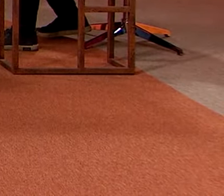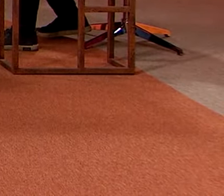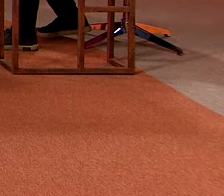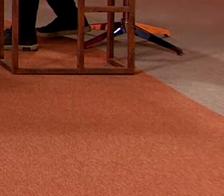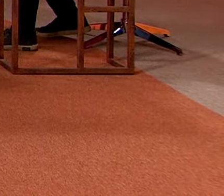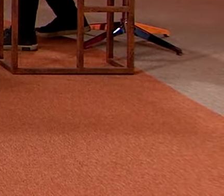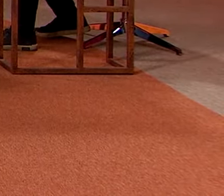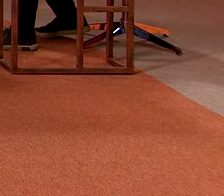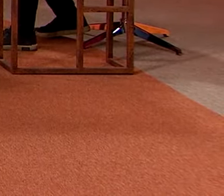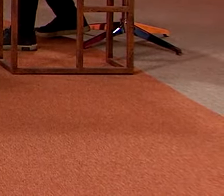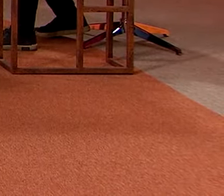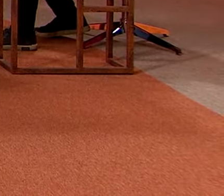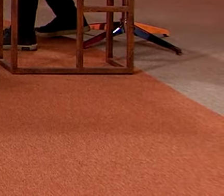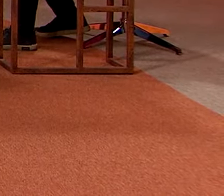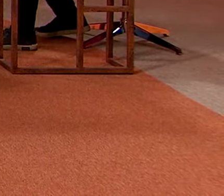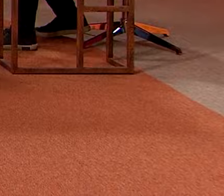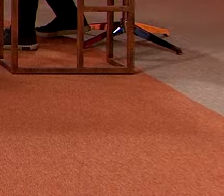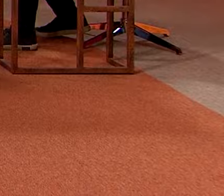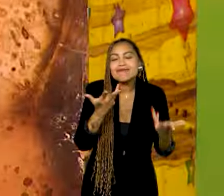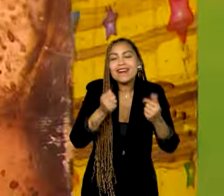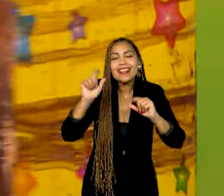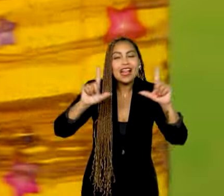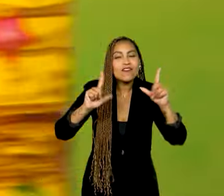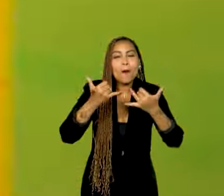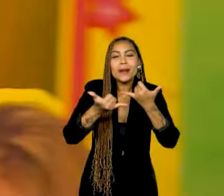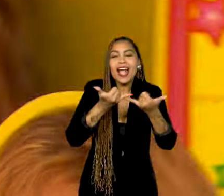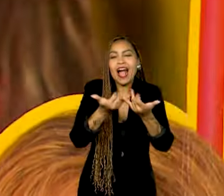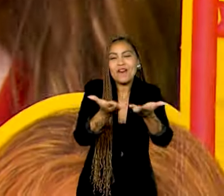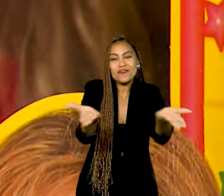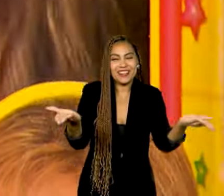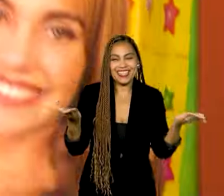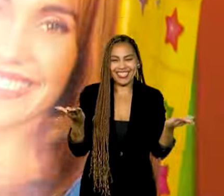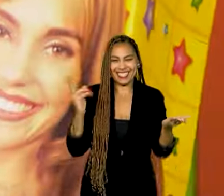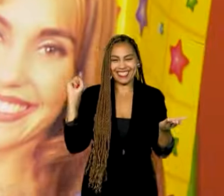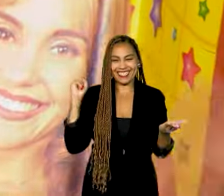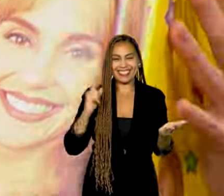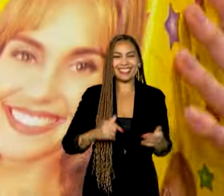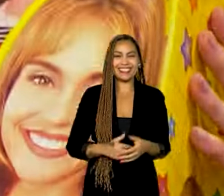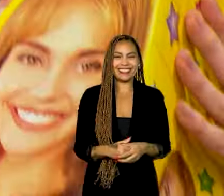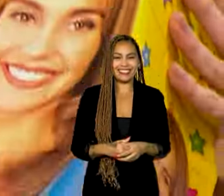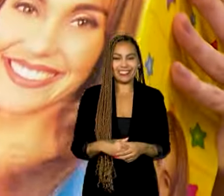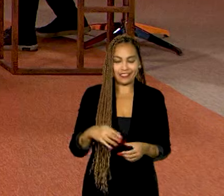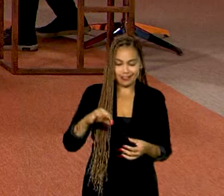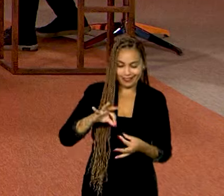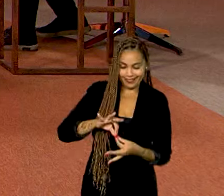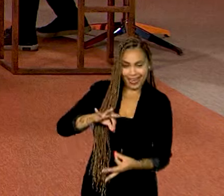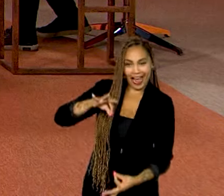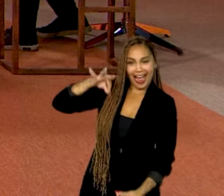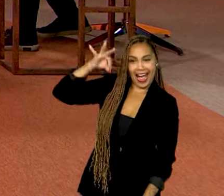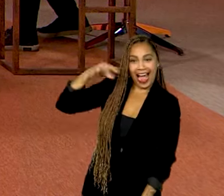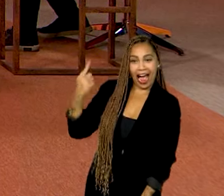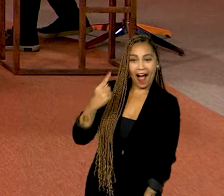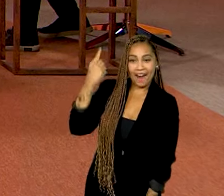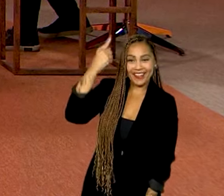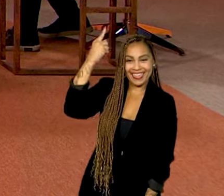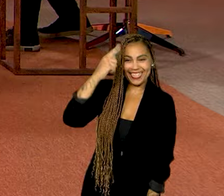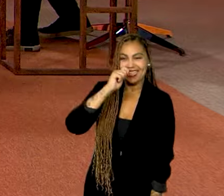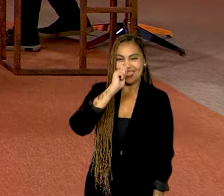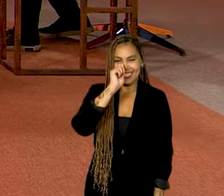ela traz toda a doçura da TV pra brincar com você. Ah, vai, 3 metros de perna, adorei. Olha. A